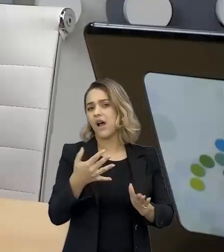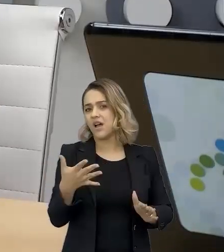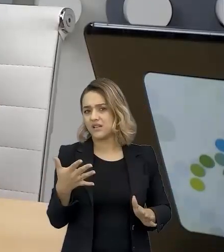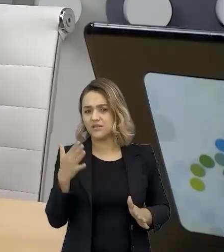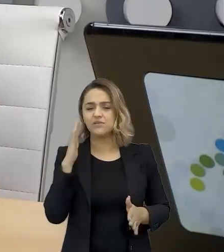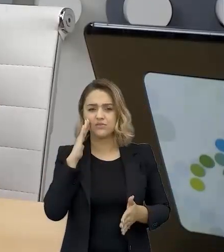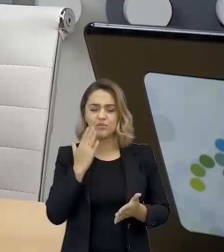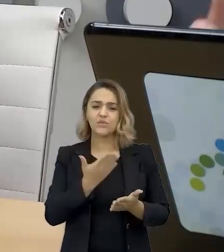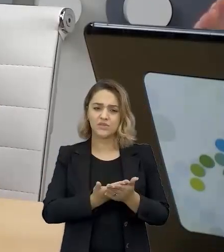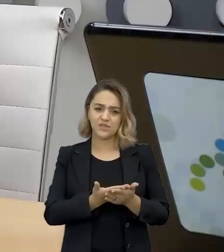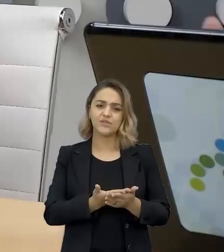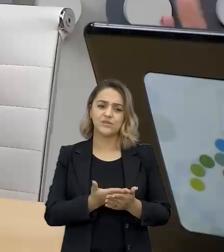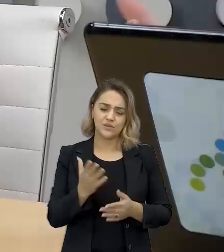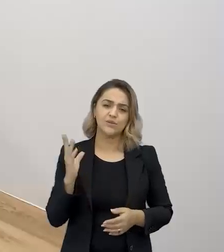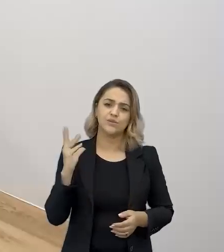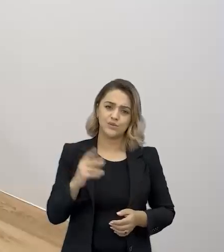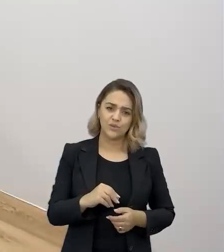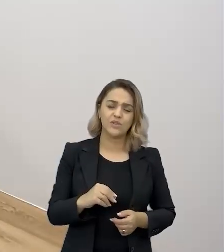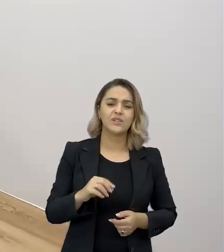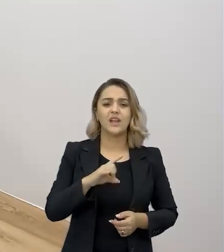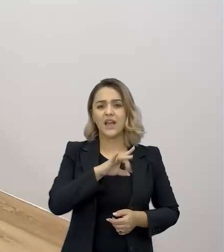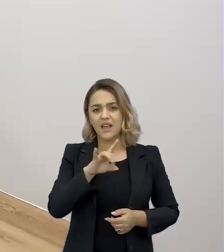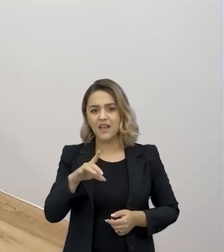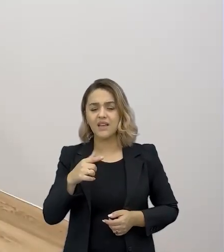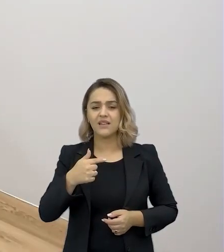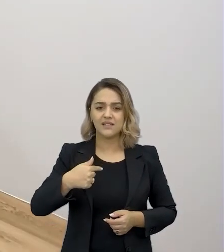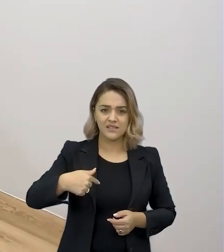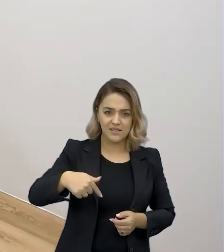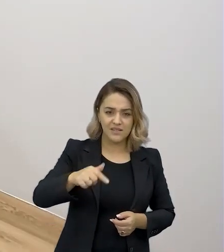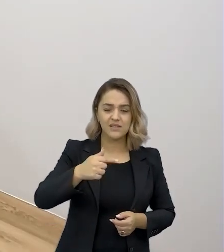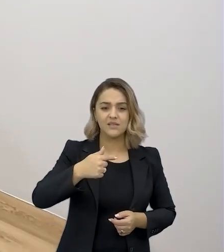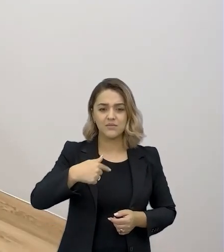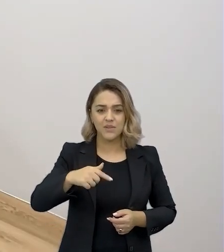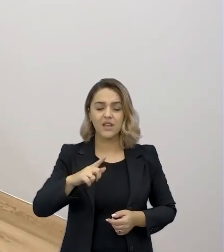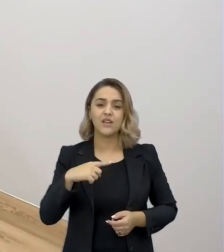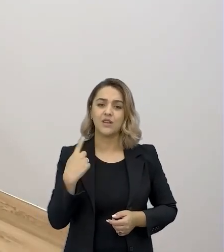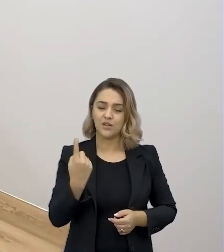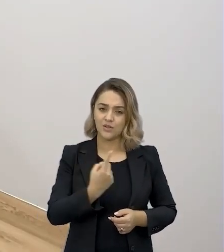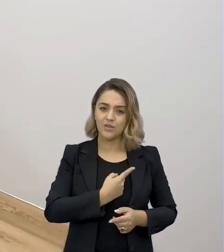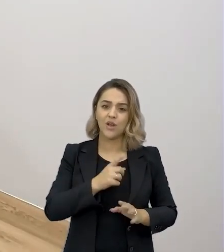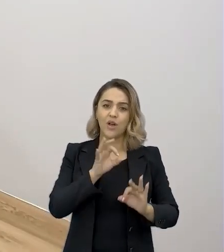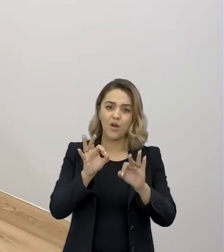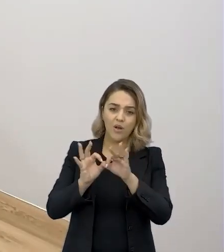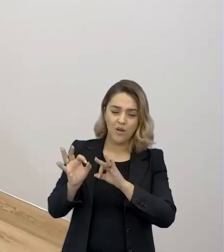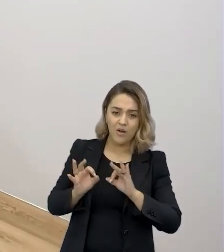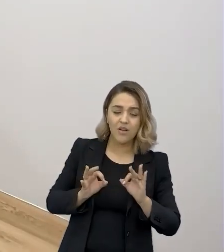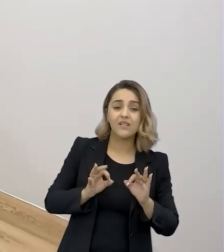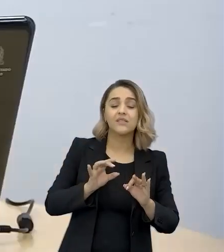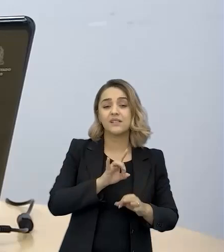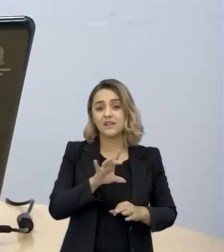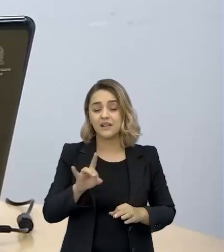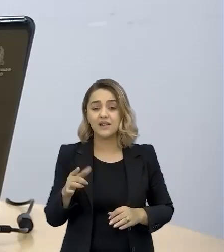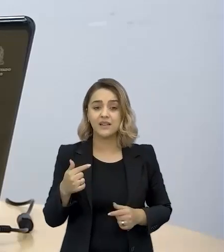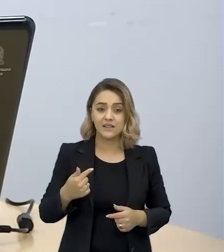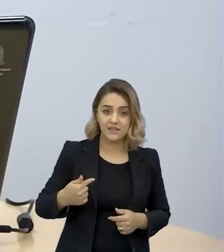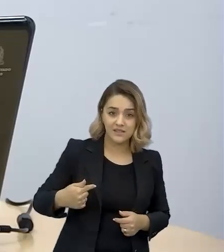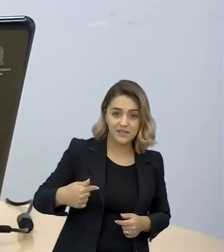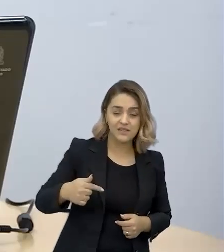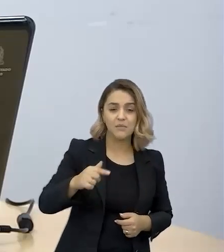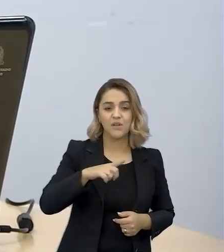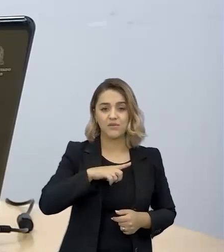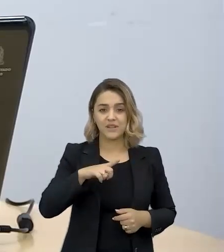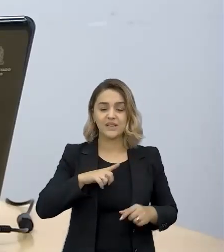todas. Eu não... É porque cada semana, dessas que a gente elencou, provavelmente cada semana será um